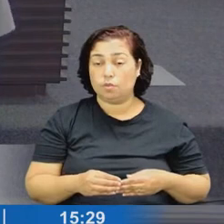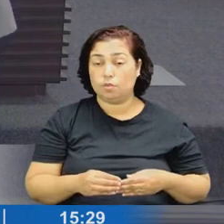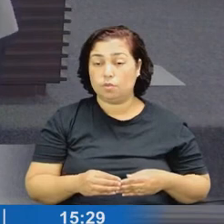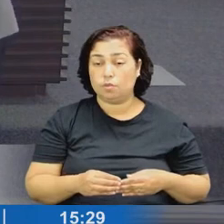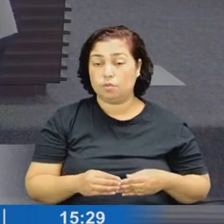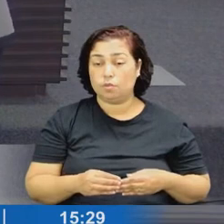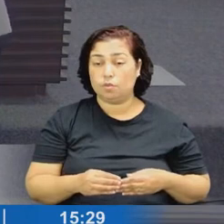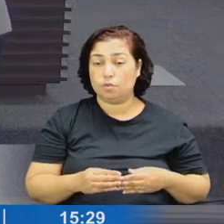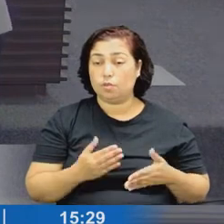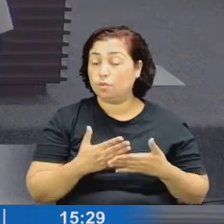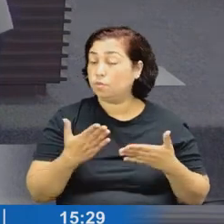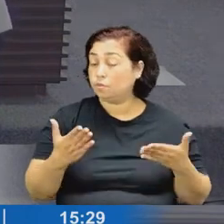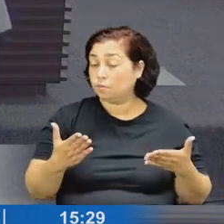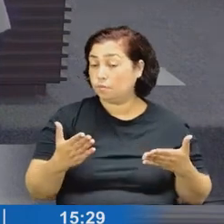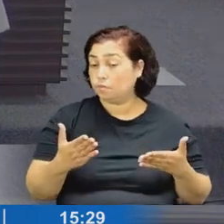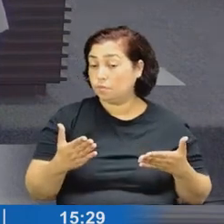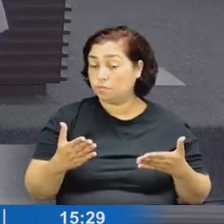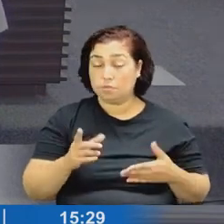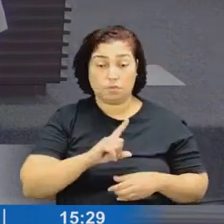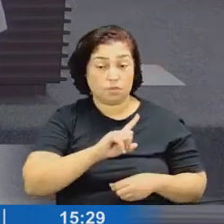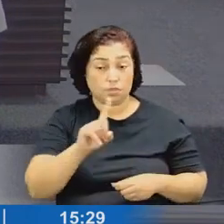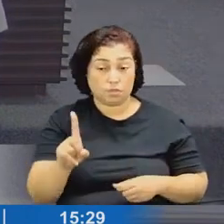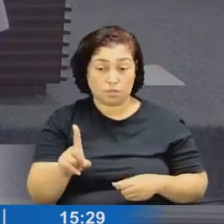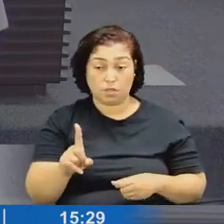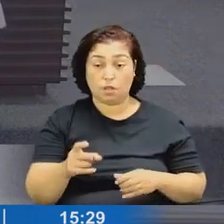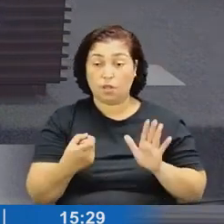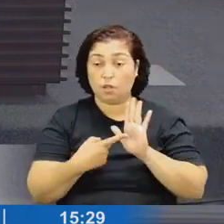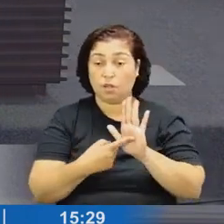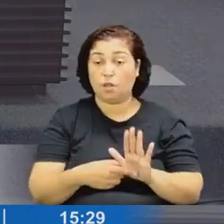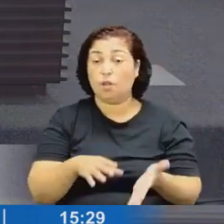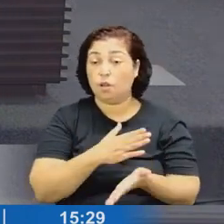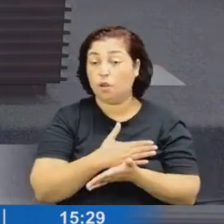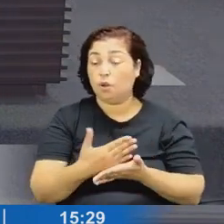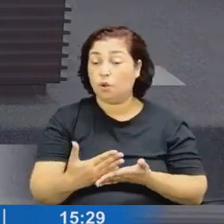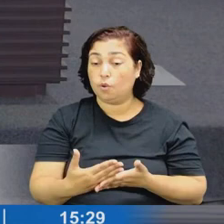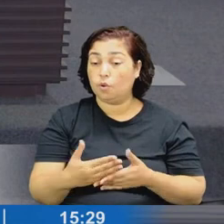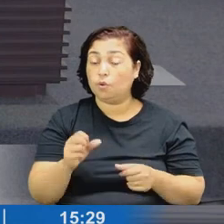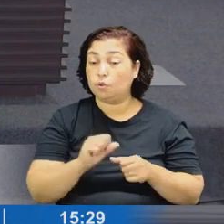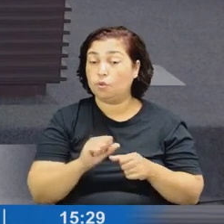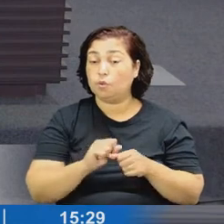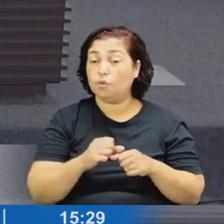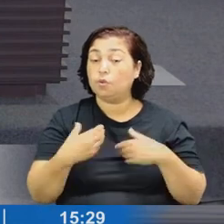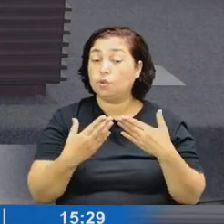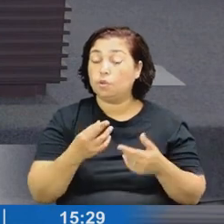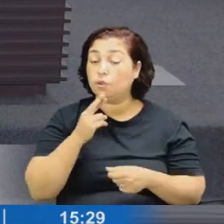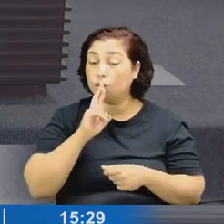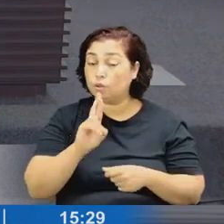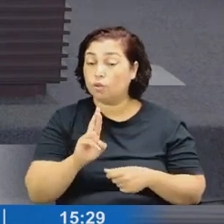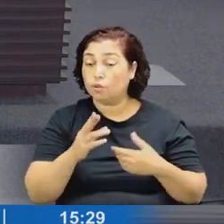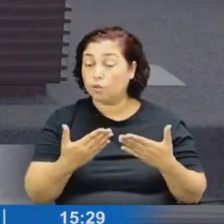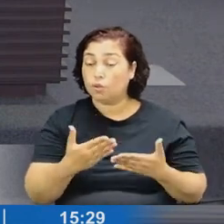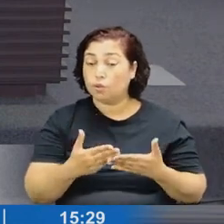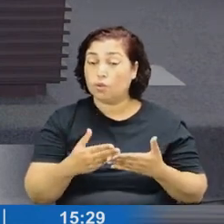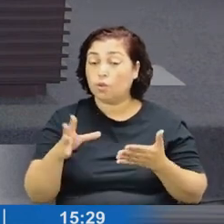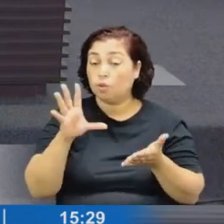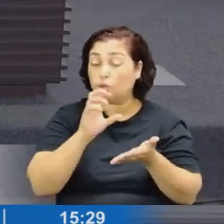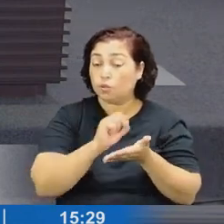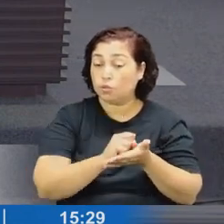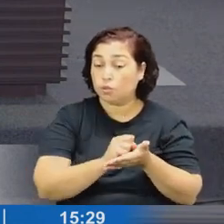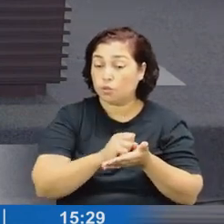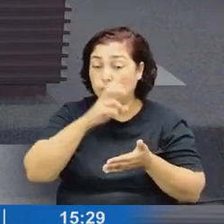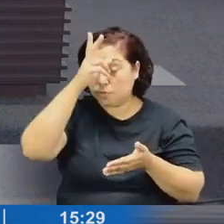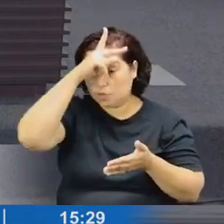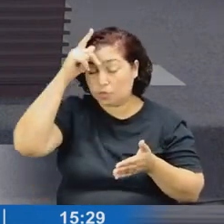excelente digital não postou começa a brincadeira tem cadeira de gestão de resposta Cadê o cadastro das pessoas